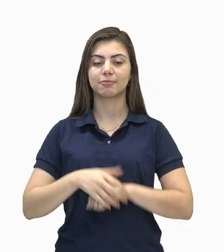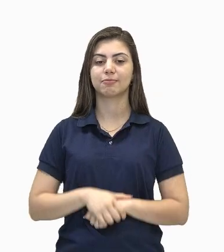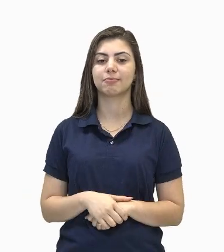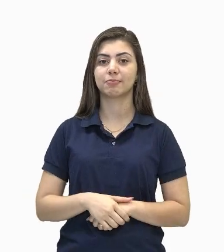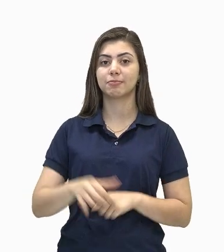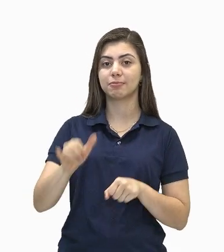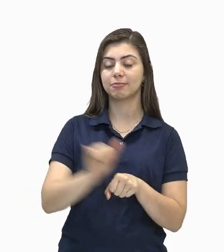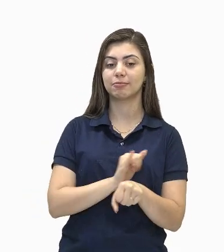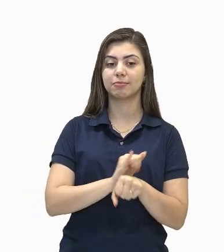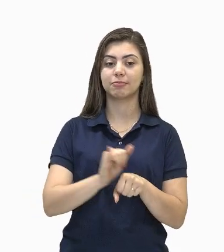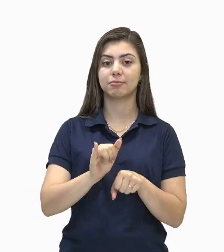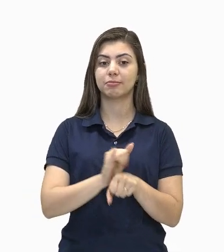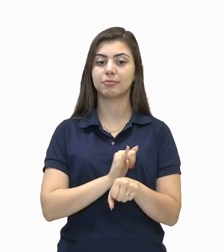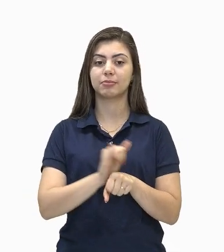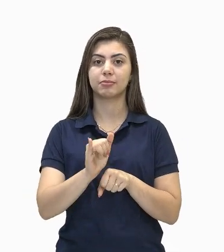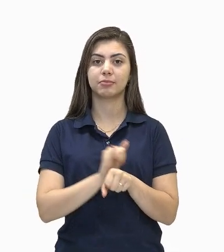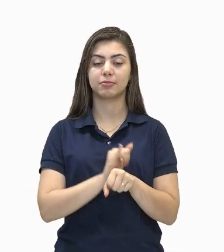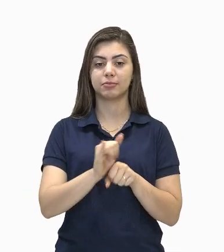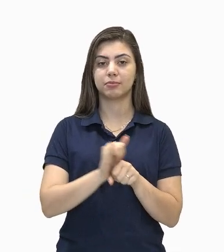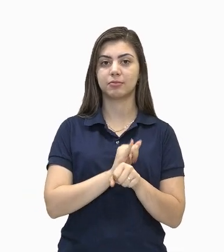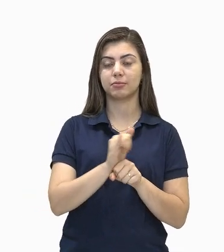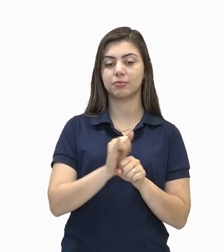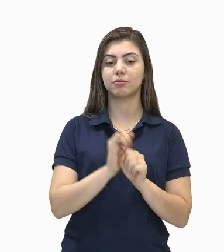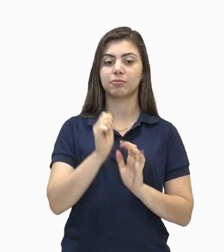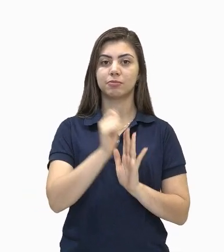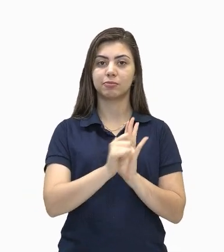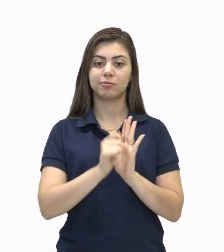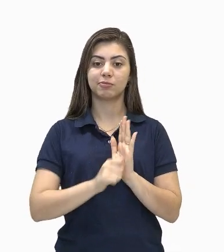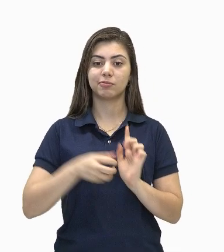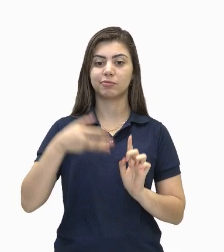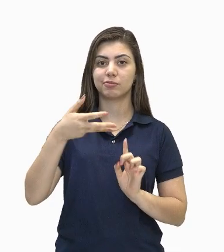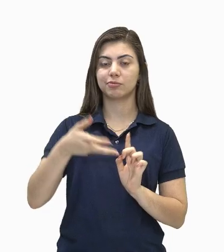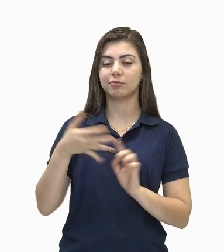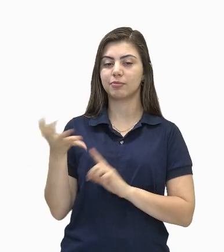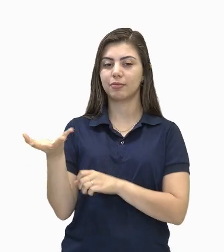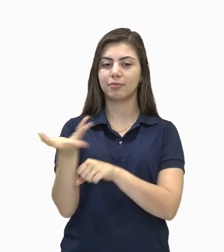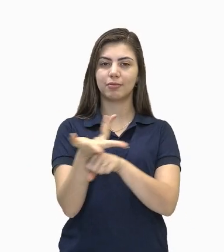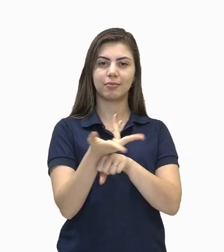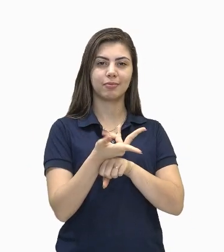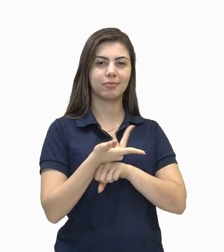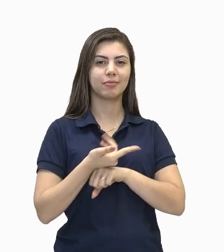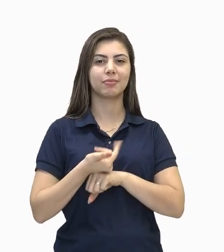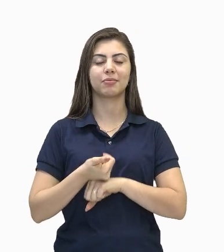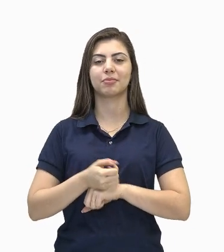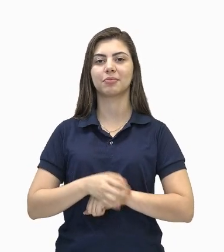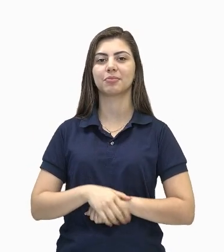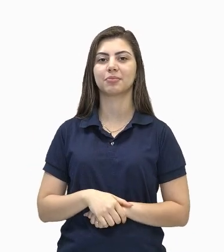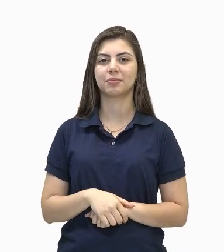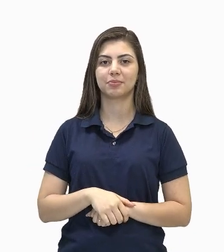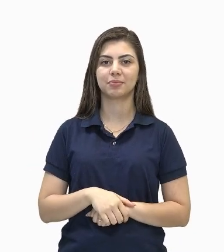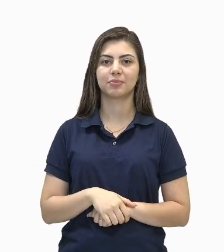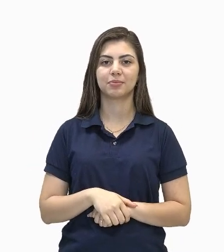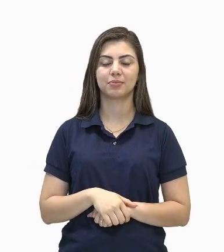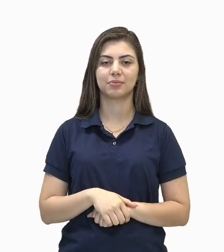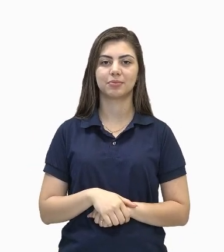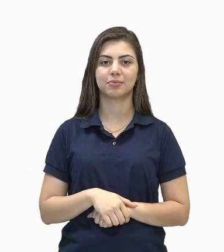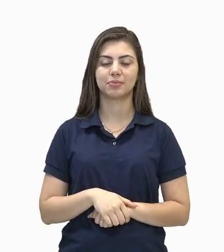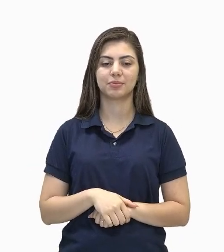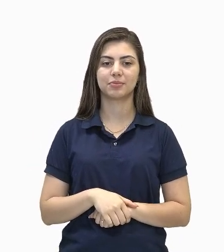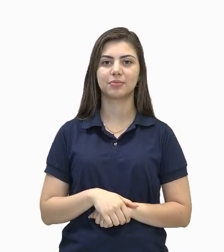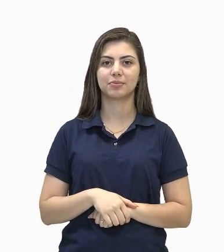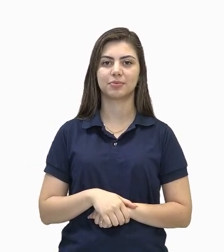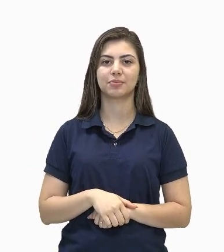detalhamento consiste nas estratégias discursivas de persuasão e ou